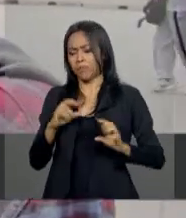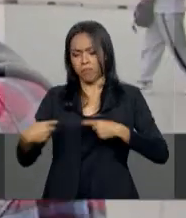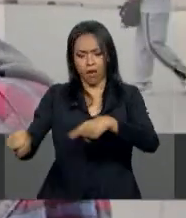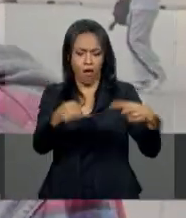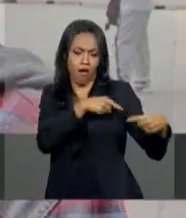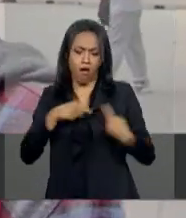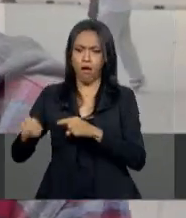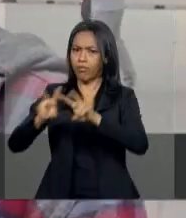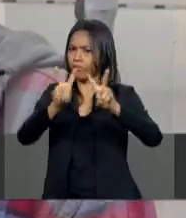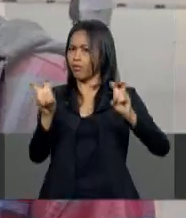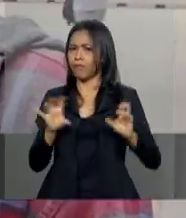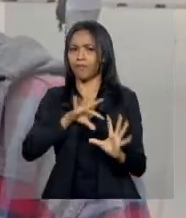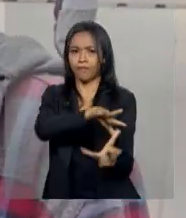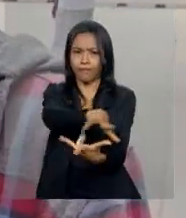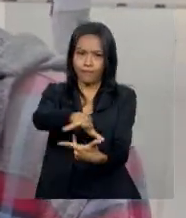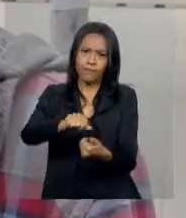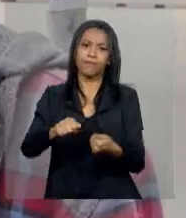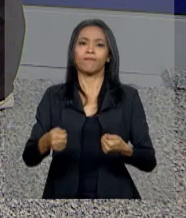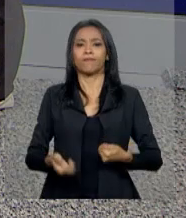globais.